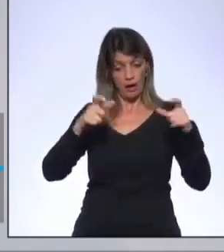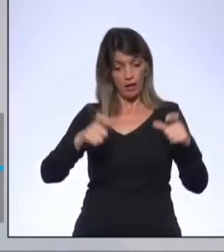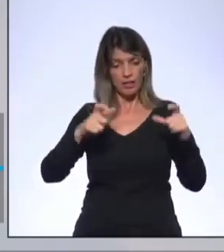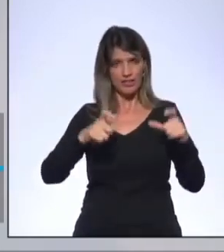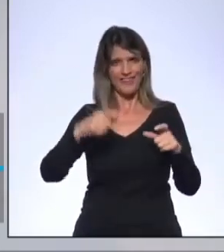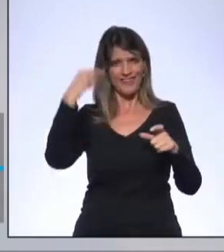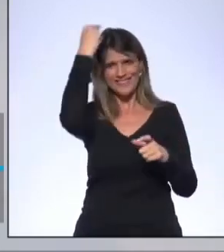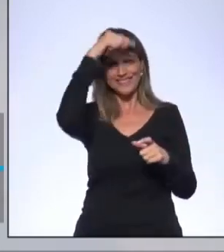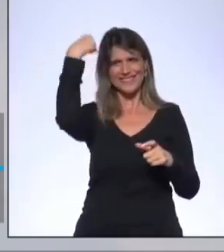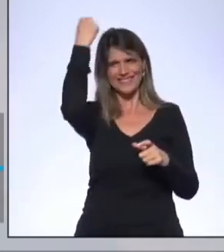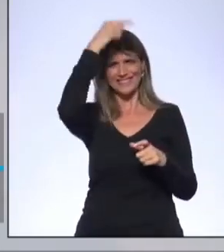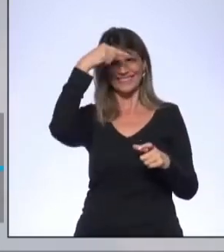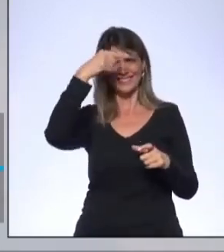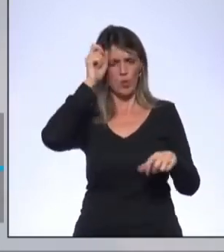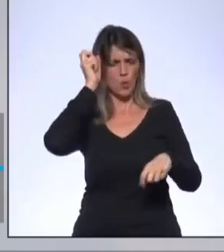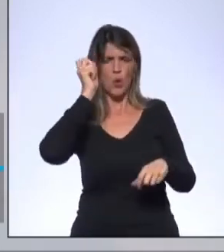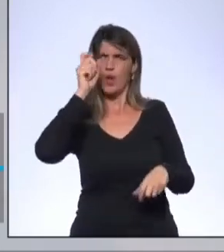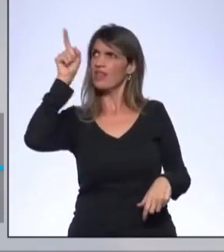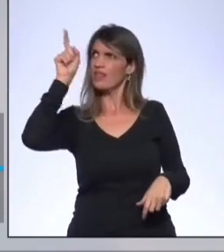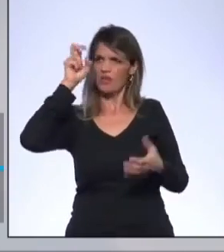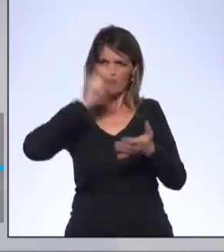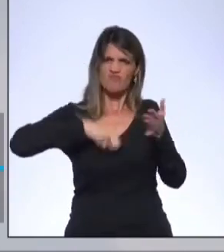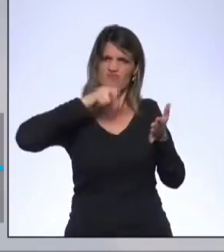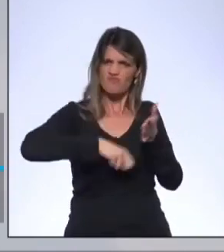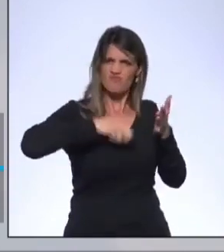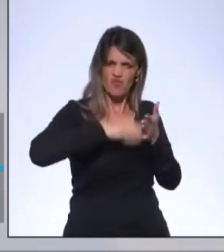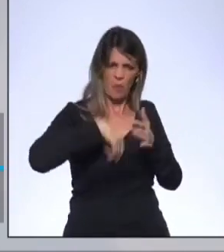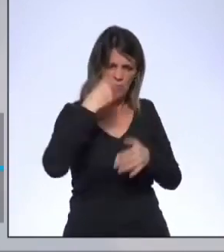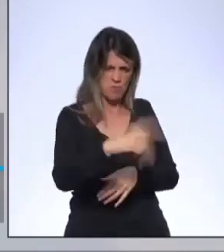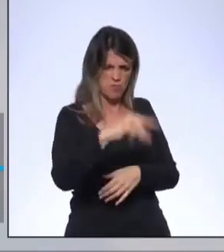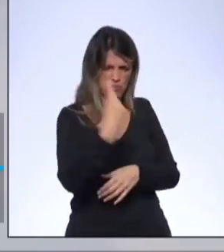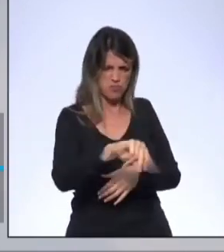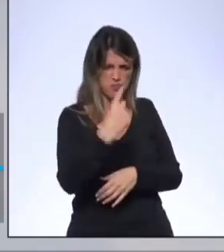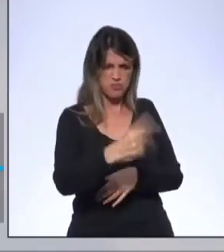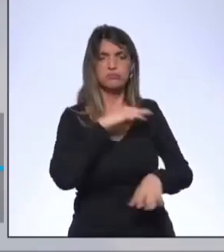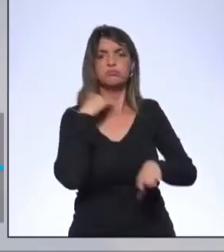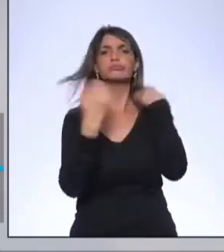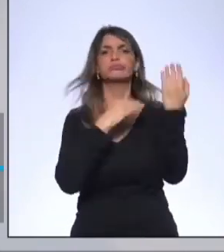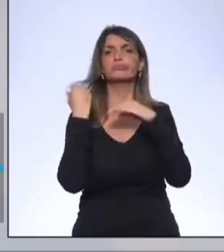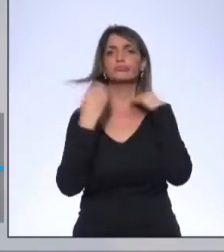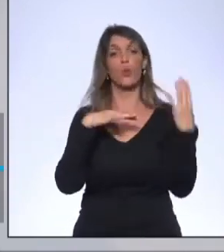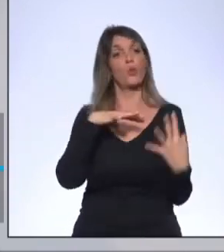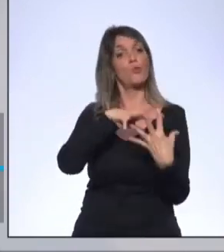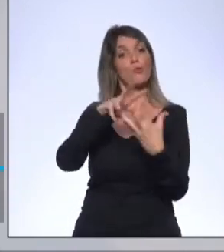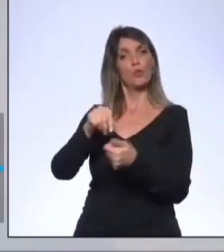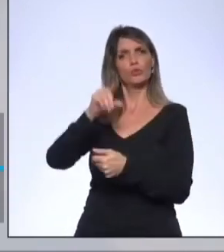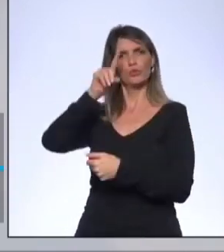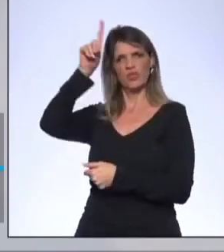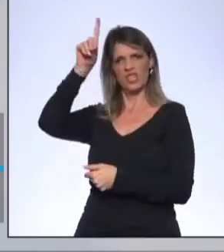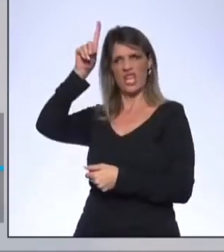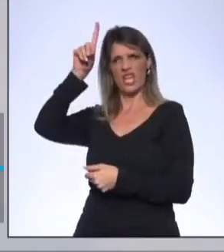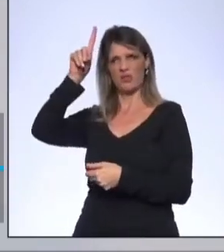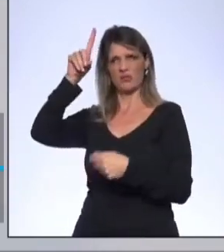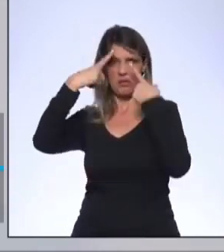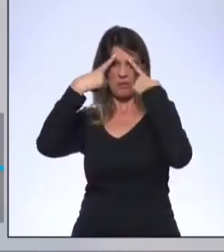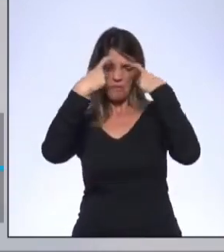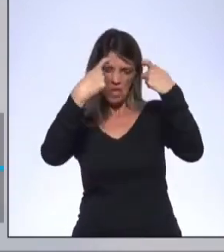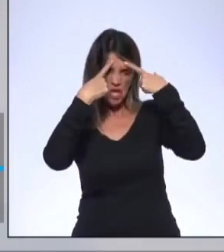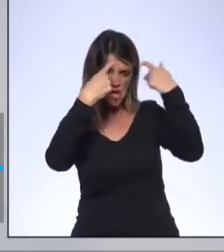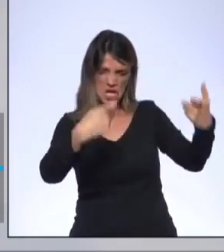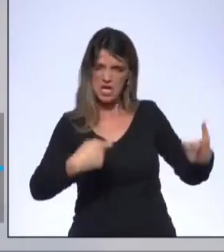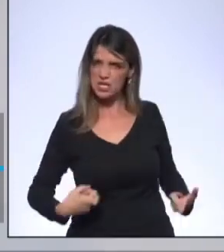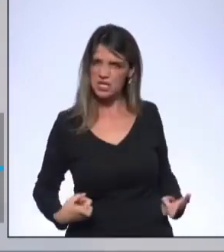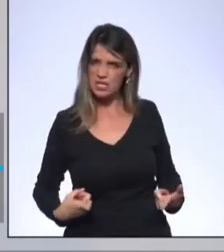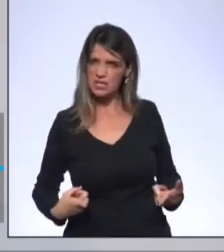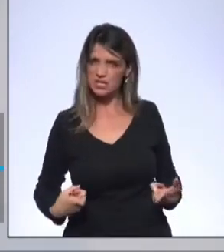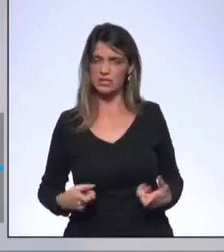o fracasso, está aí o castigo de Deus, né? Porque a visão de Deus no mundo medieval era um Deus meio vingativo, né? Um Deus